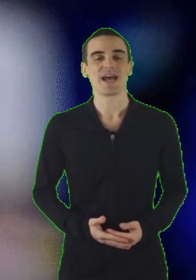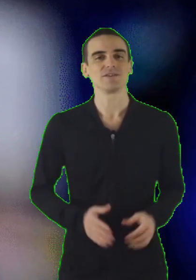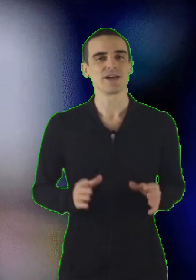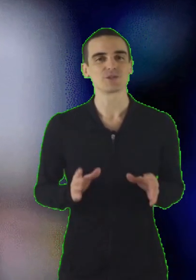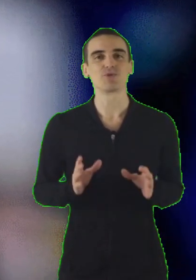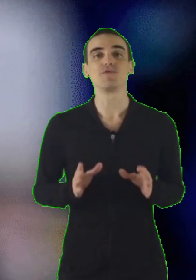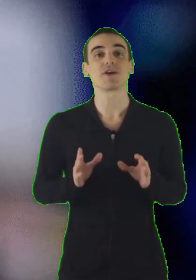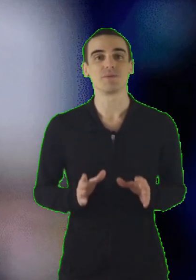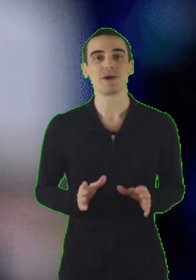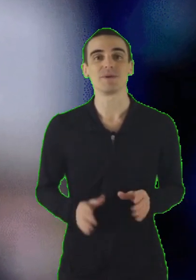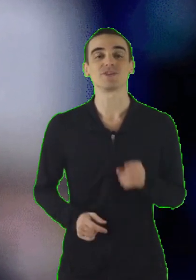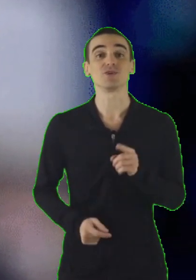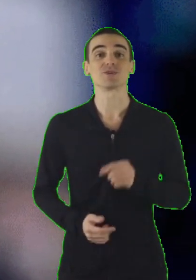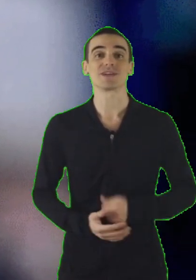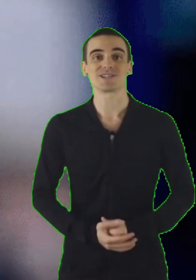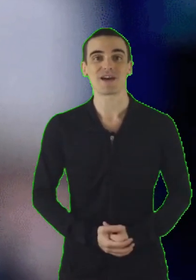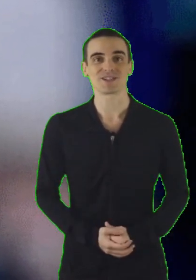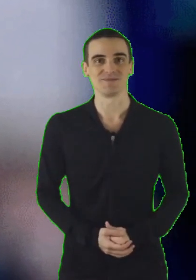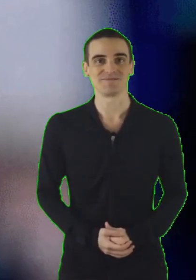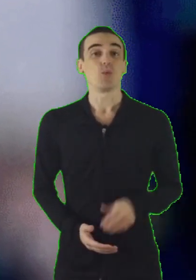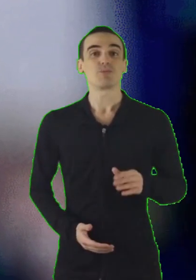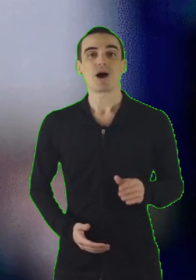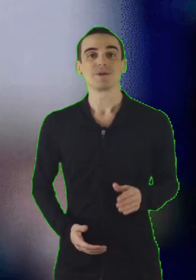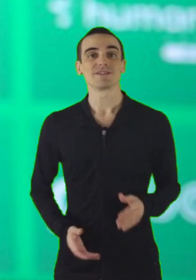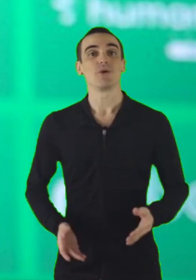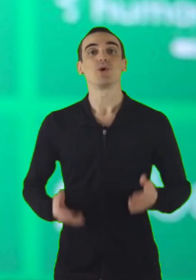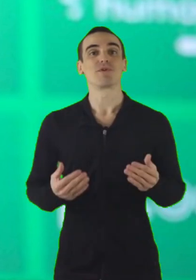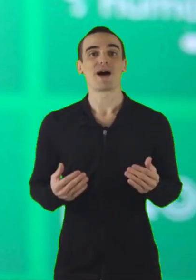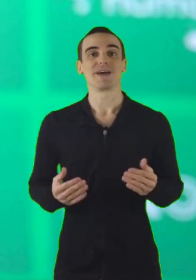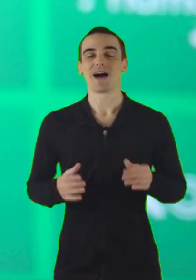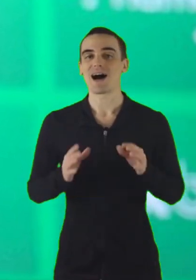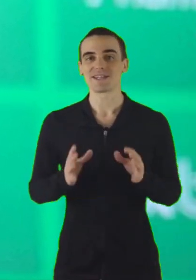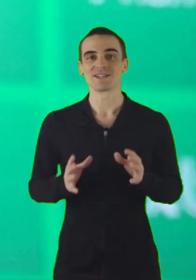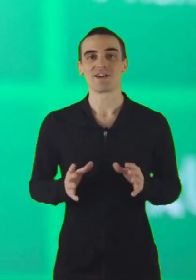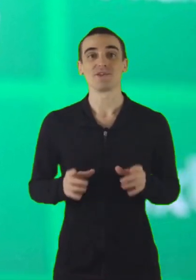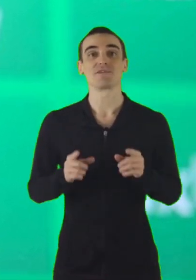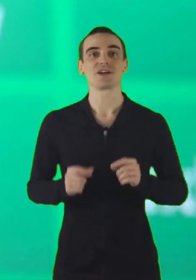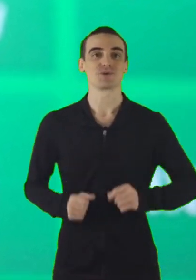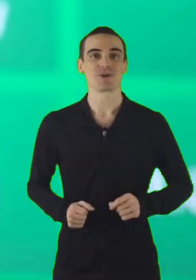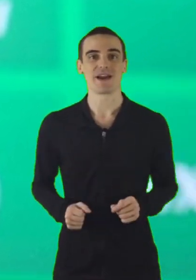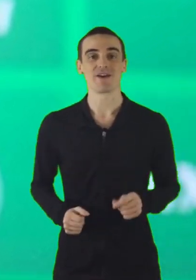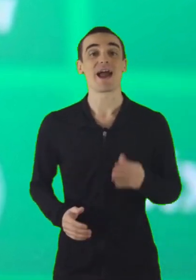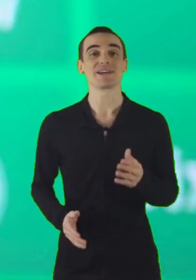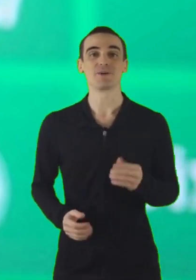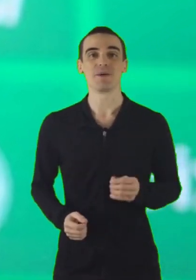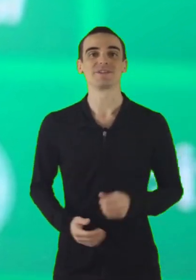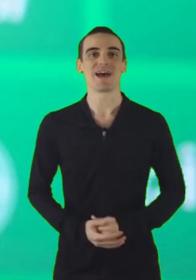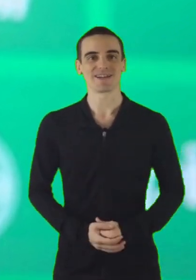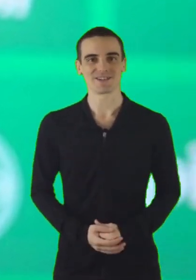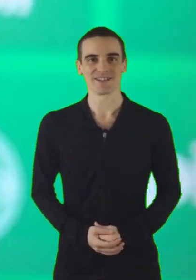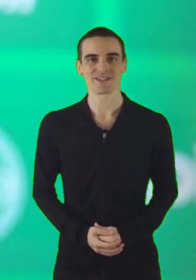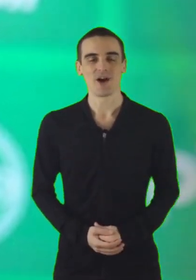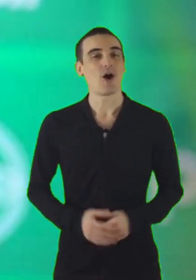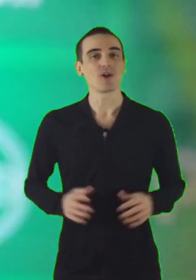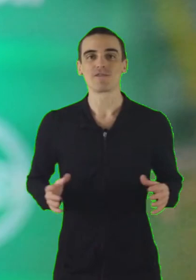ainda há detalhes a serem superados para um desfecho positivo. A constituição da comissão técnica é uma delas. Ciente dessa situação